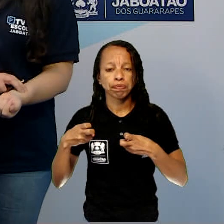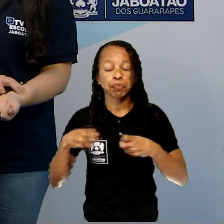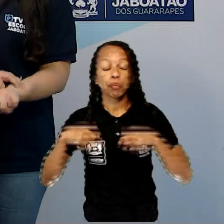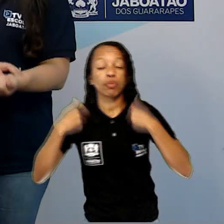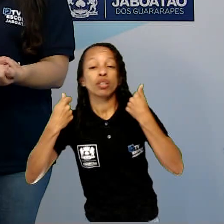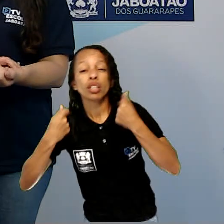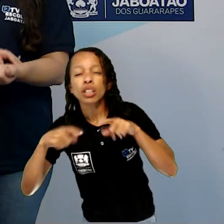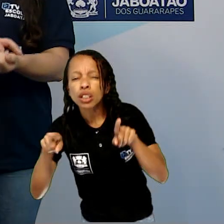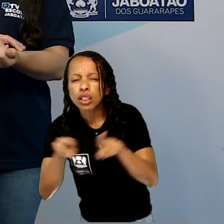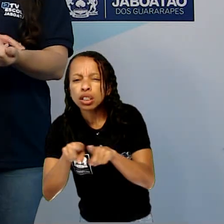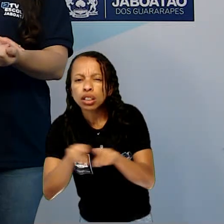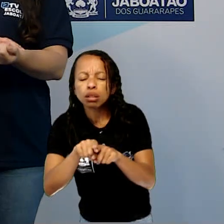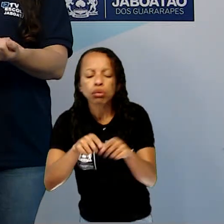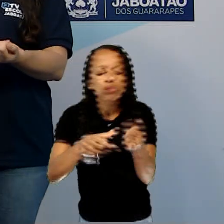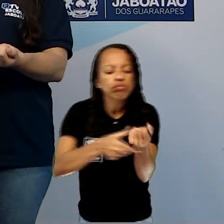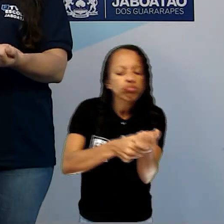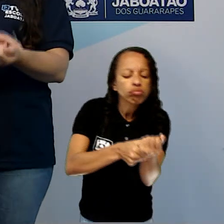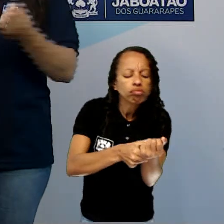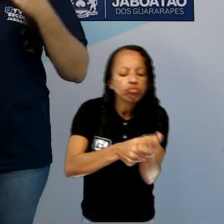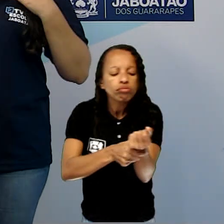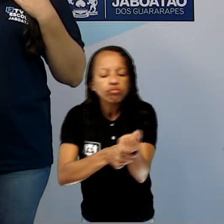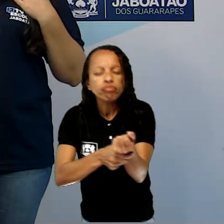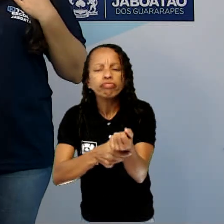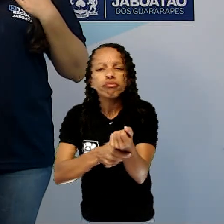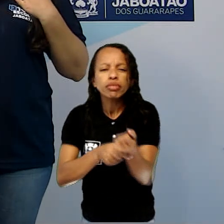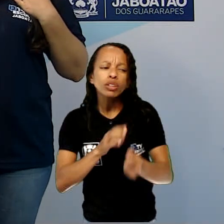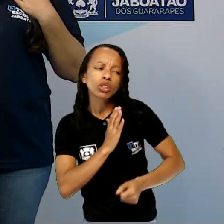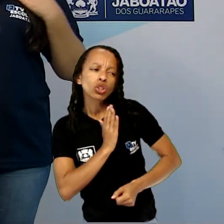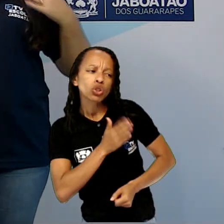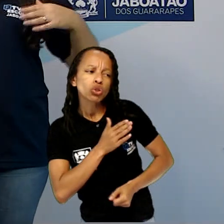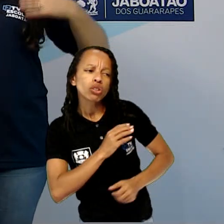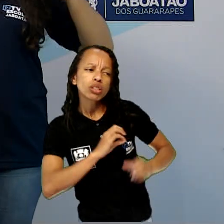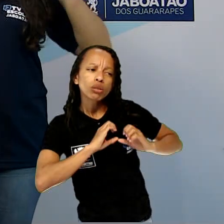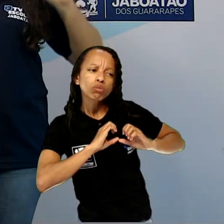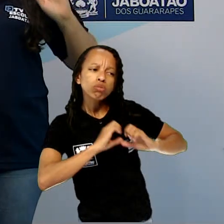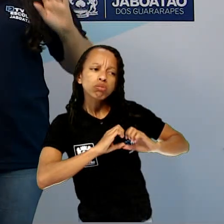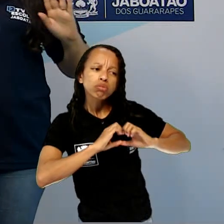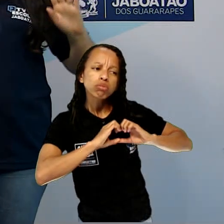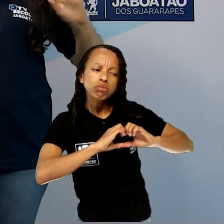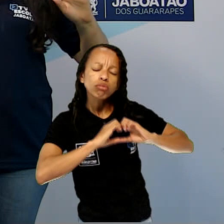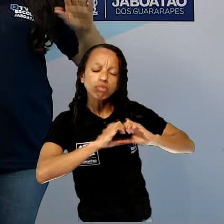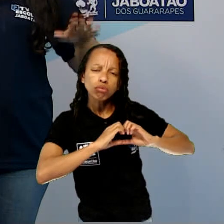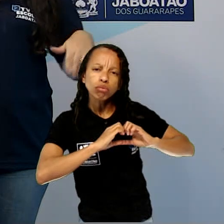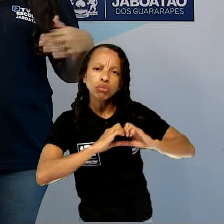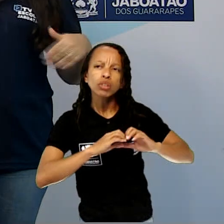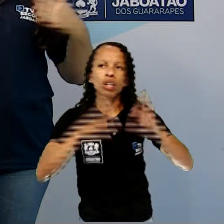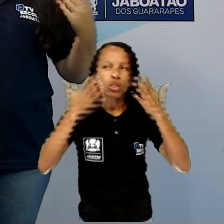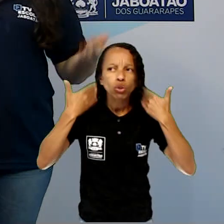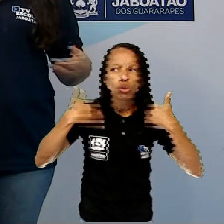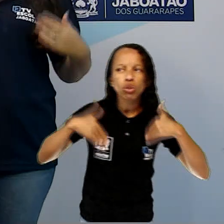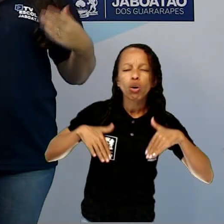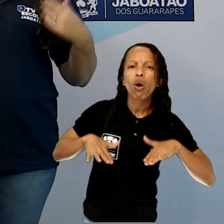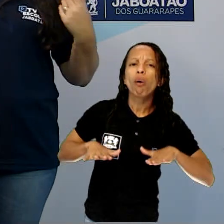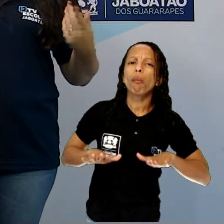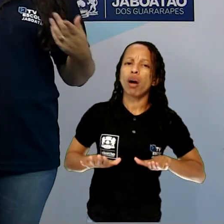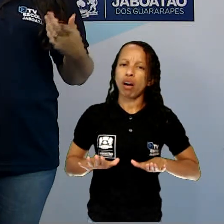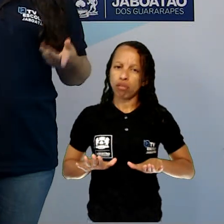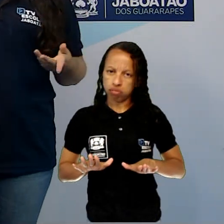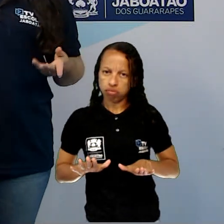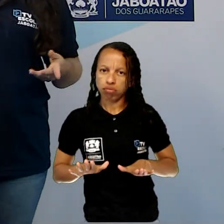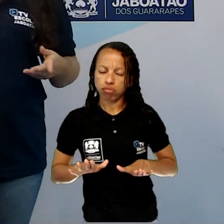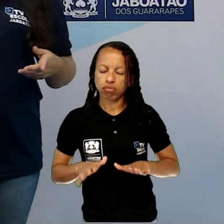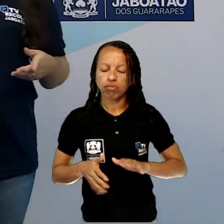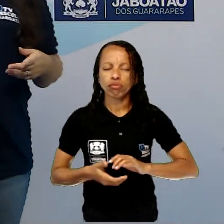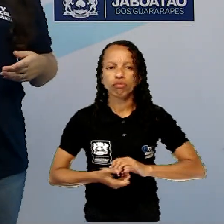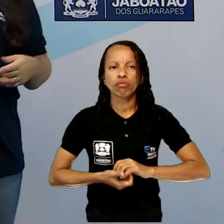você verificar se o coração está batendo, se está tudo acontecendo normal, se a pessoa não está tendo nenhuma parada